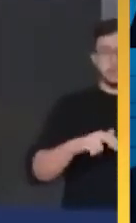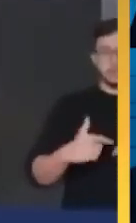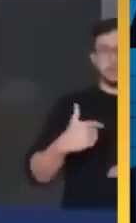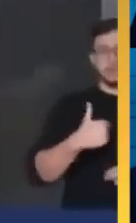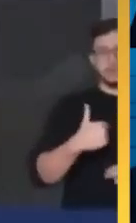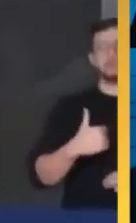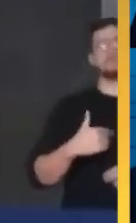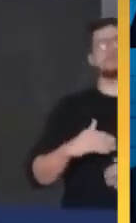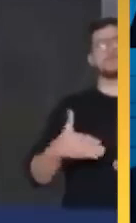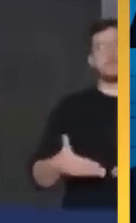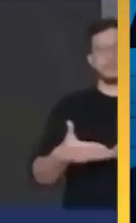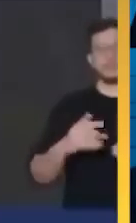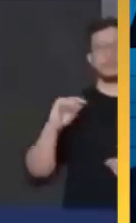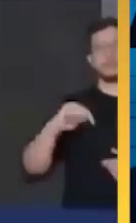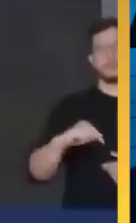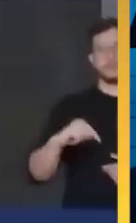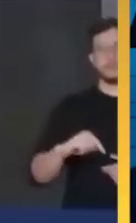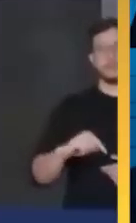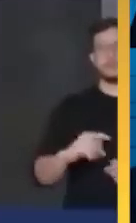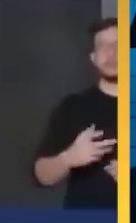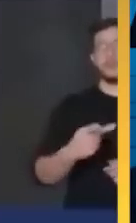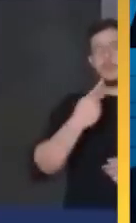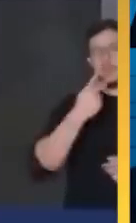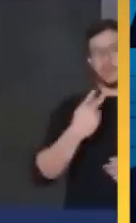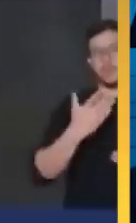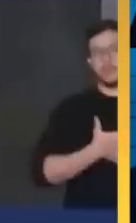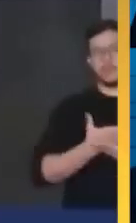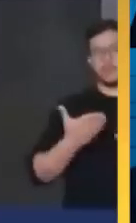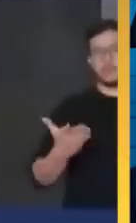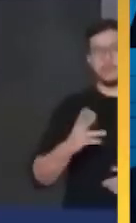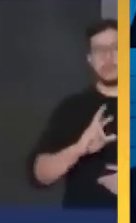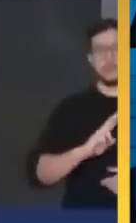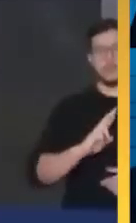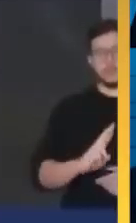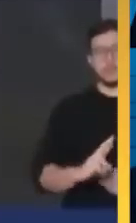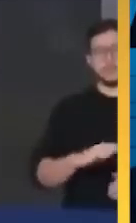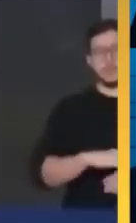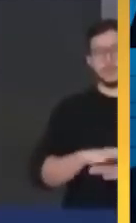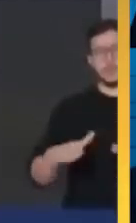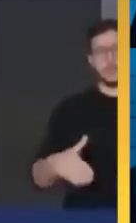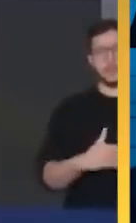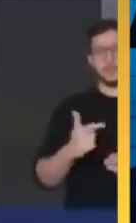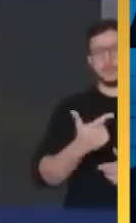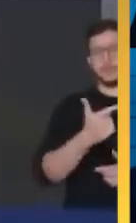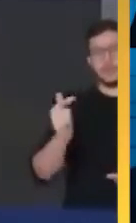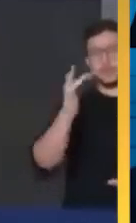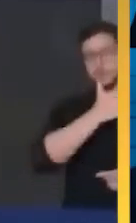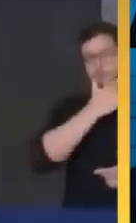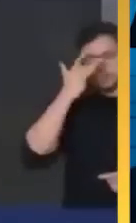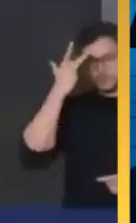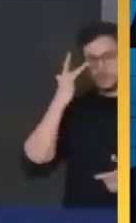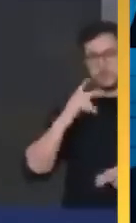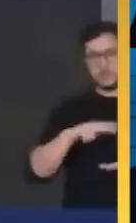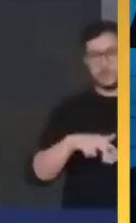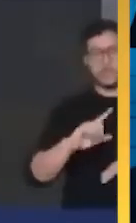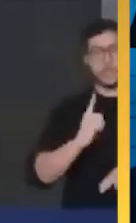que eu aqui é uma minha voz que eu aqui falo em nome também de Felipe Brito Milton Antunes João financeiro